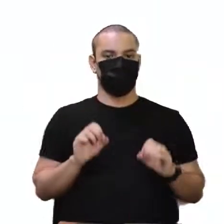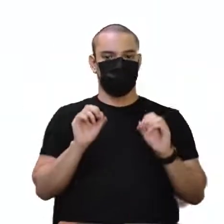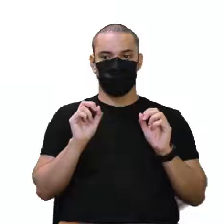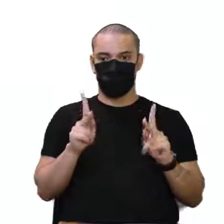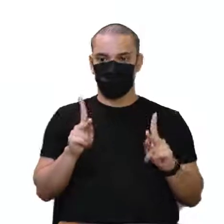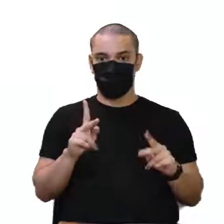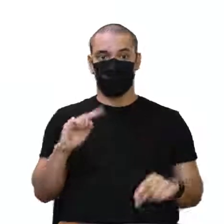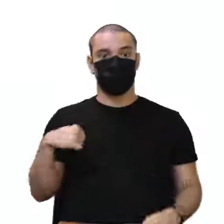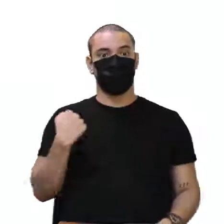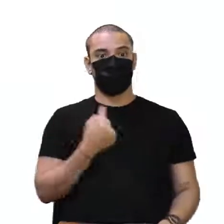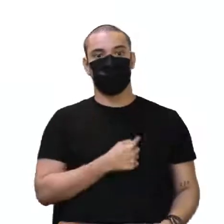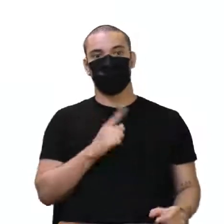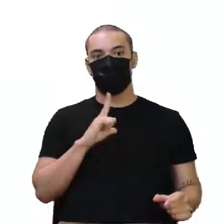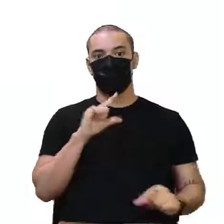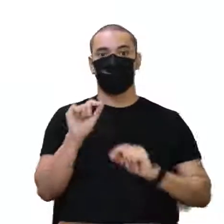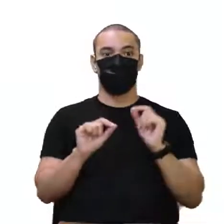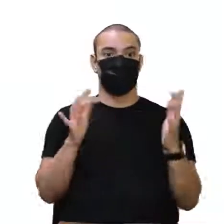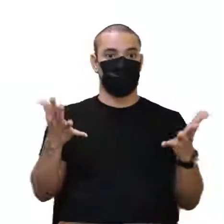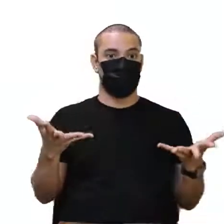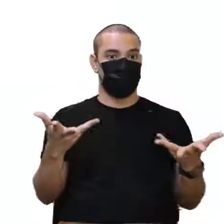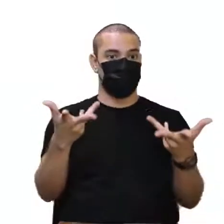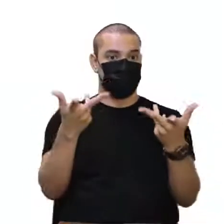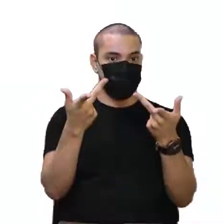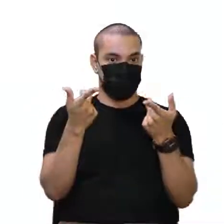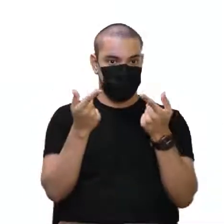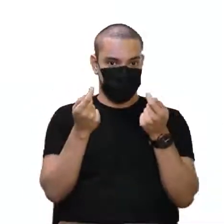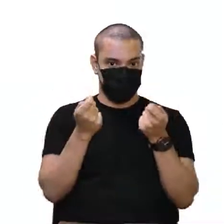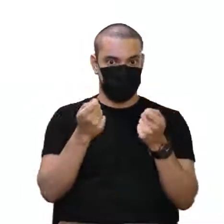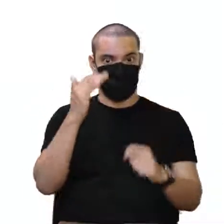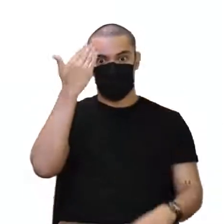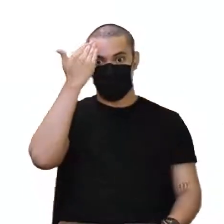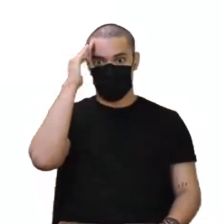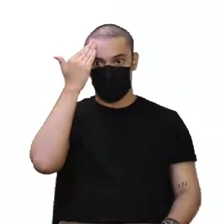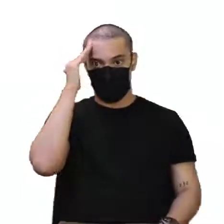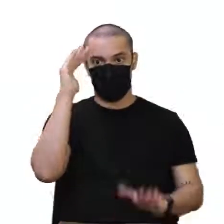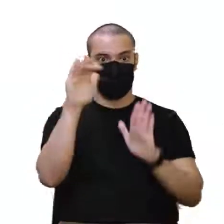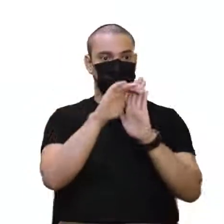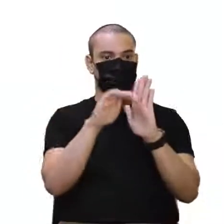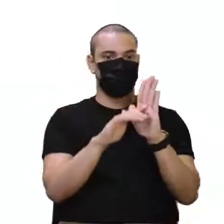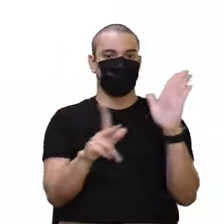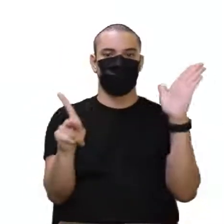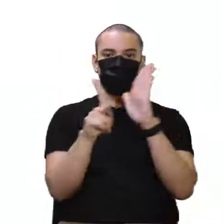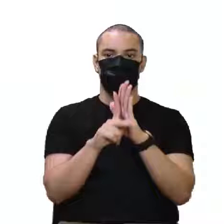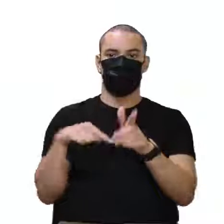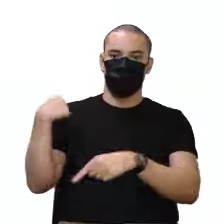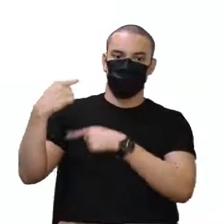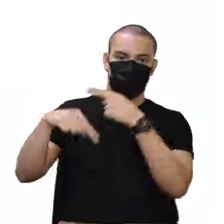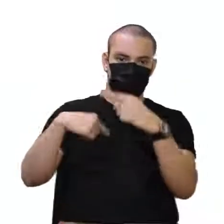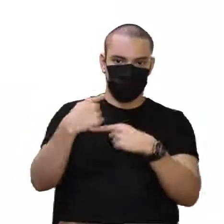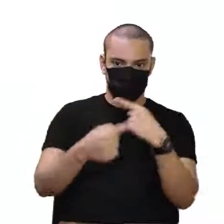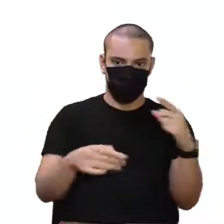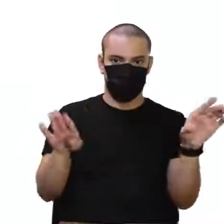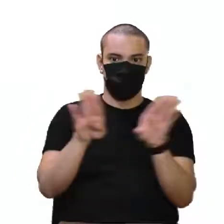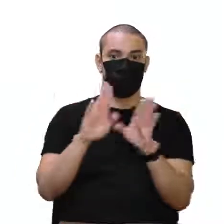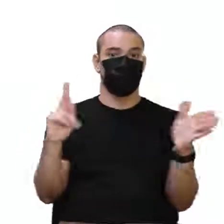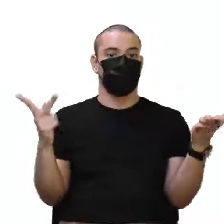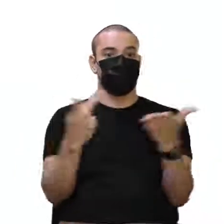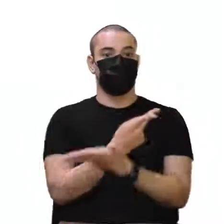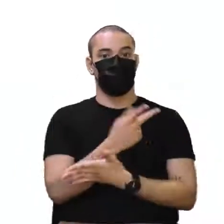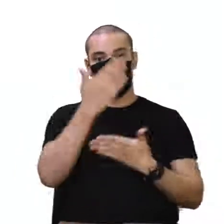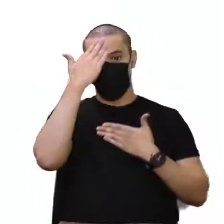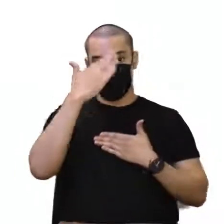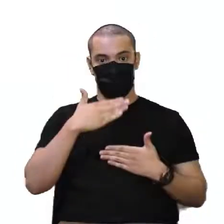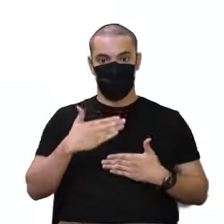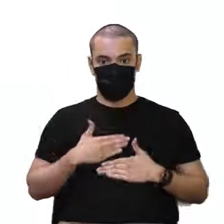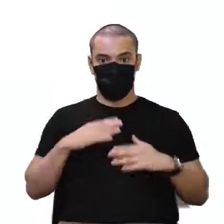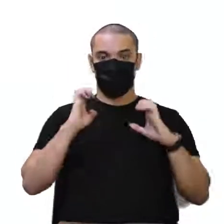ok? Para isso, nós vamos ter habilidades de entender os componentes hereditários, suas aplicações na engenharia genética e